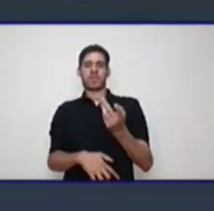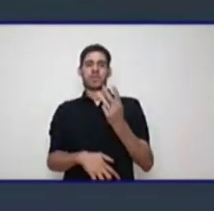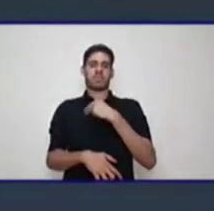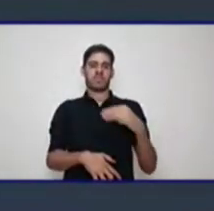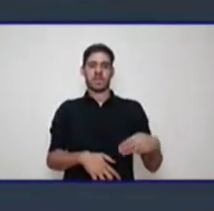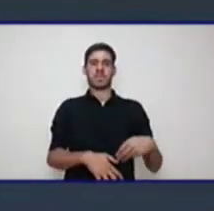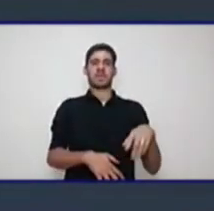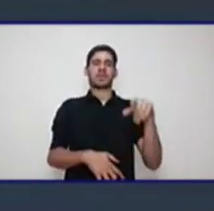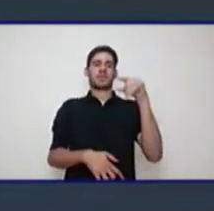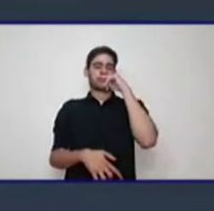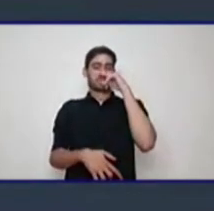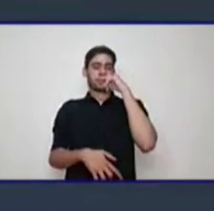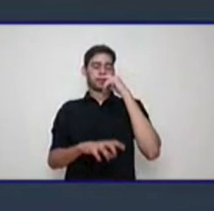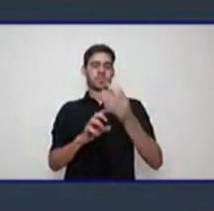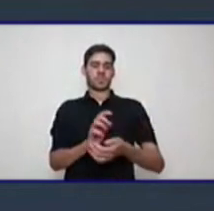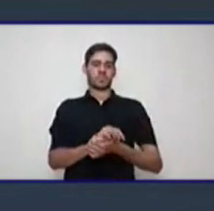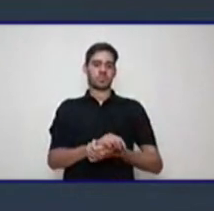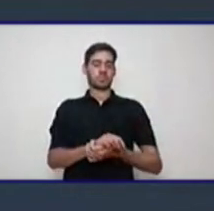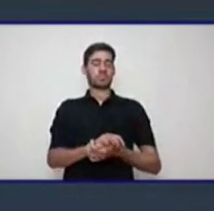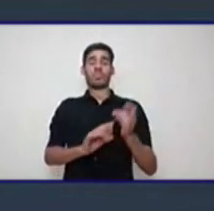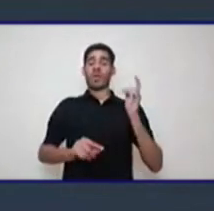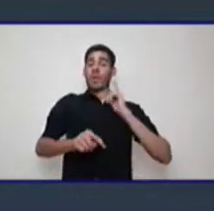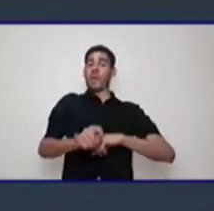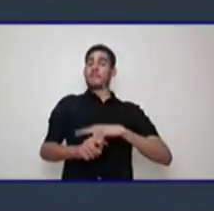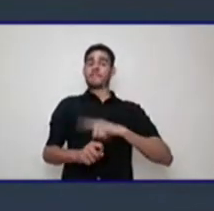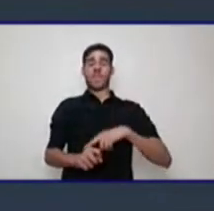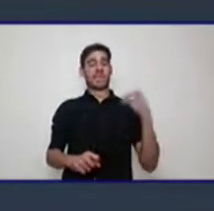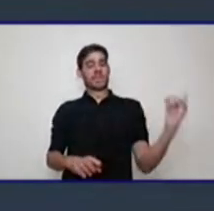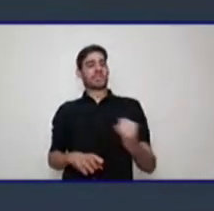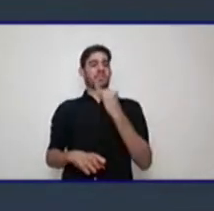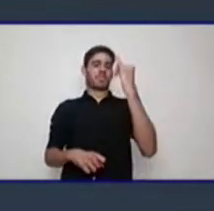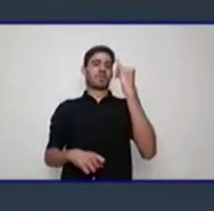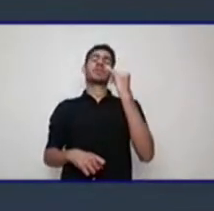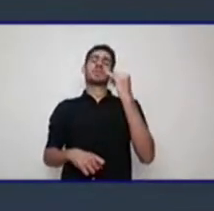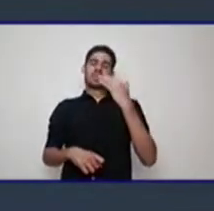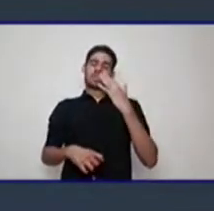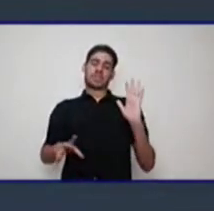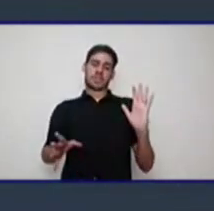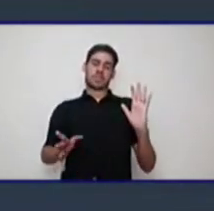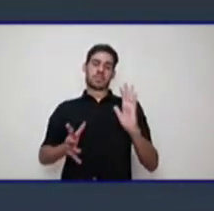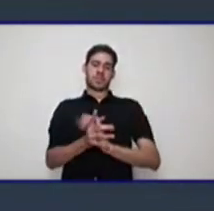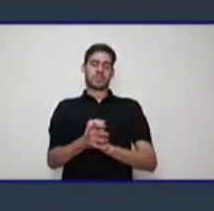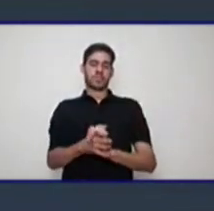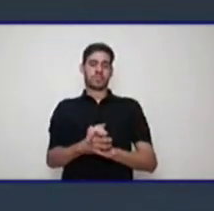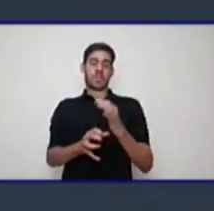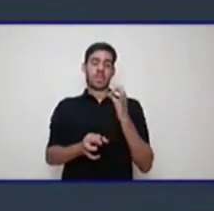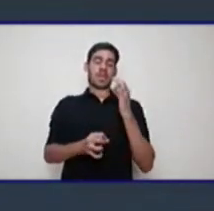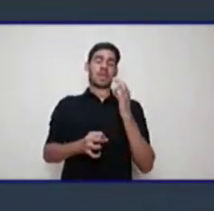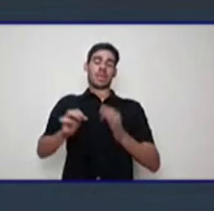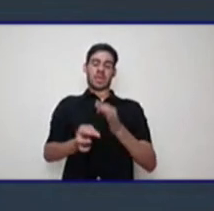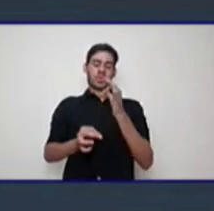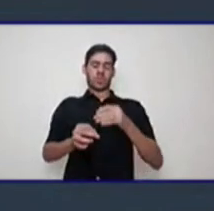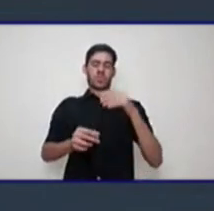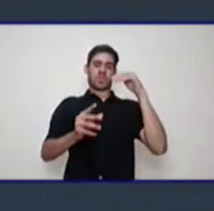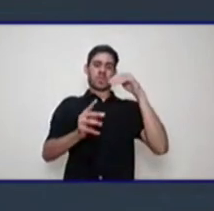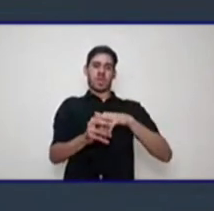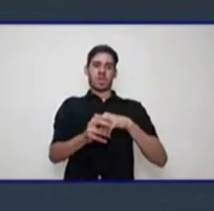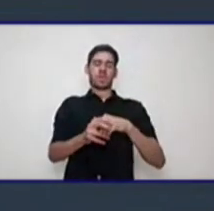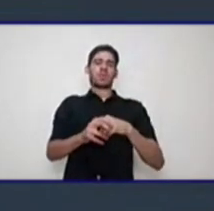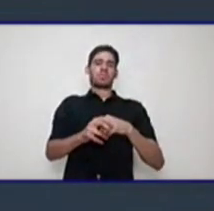Edson Fachin. Então, um momento importante, me parece, da justiça eleitoral cruzar o